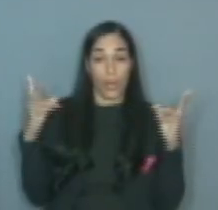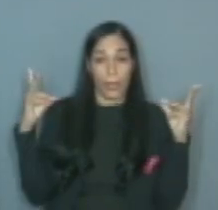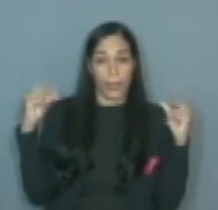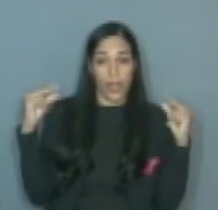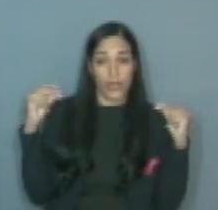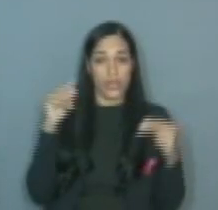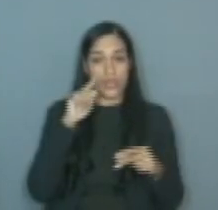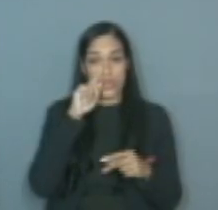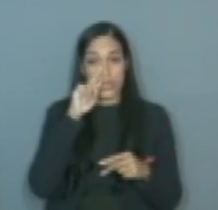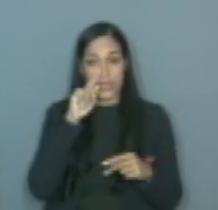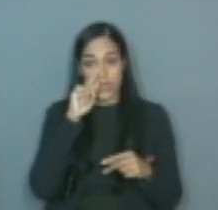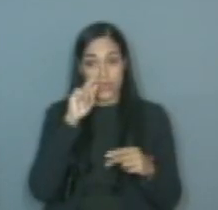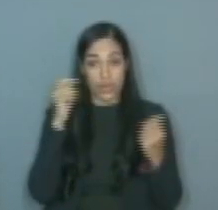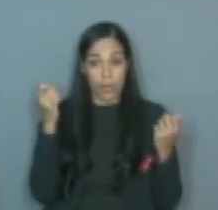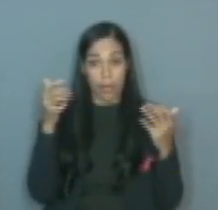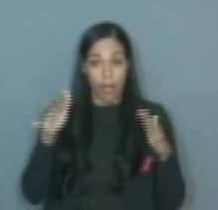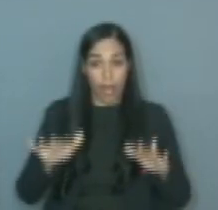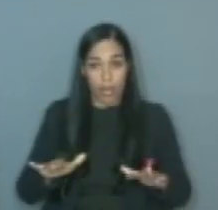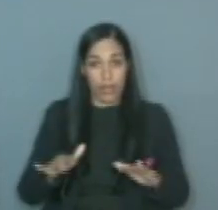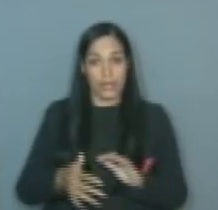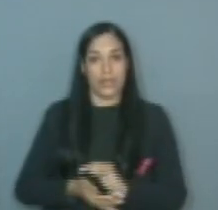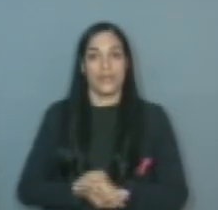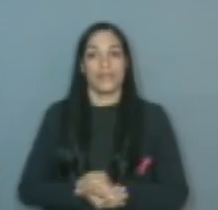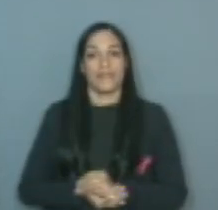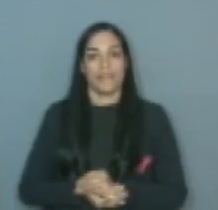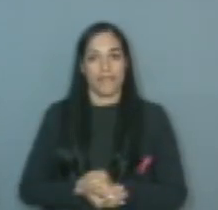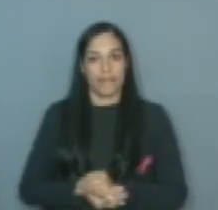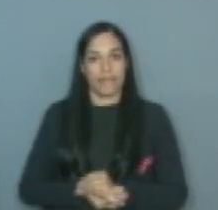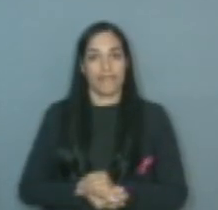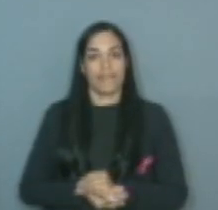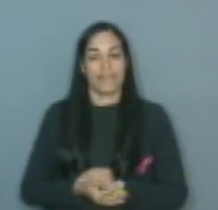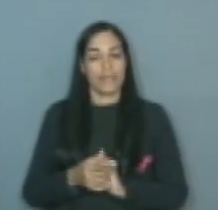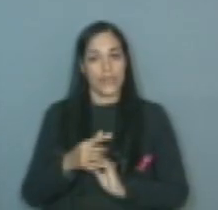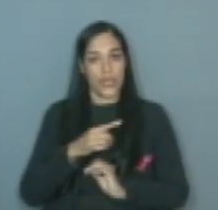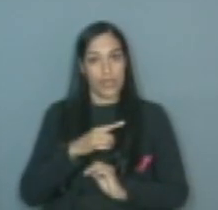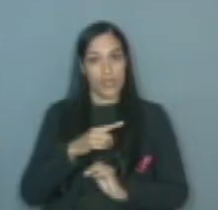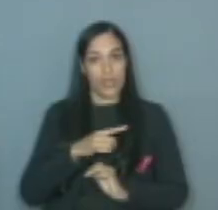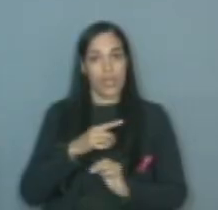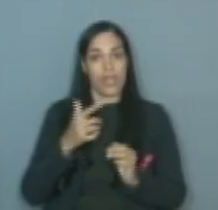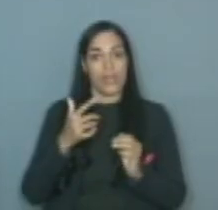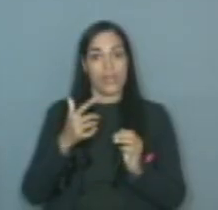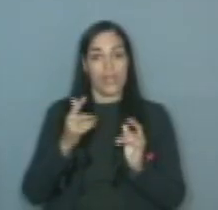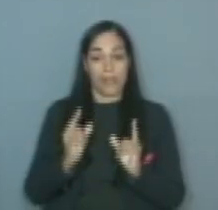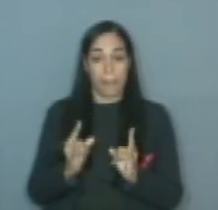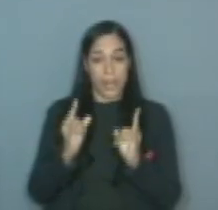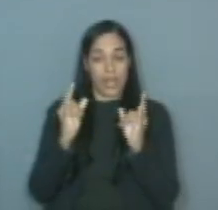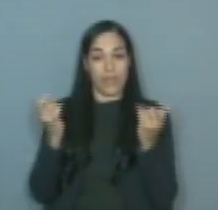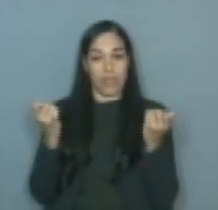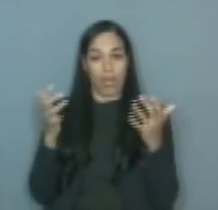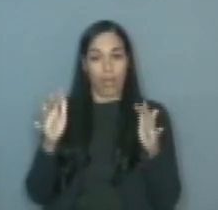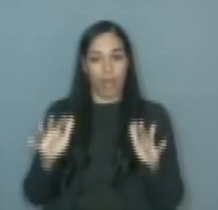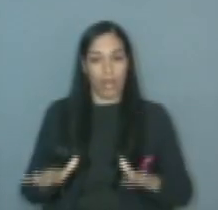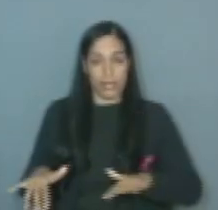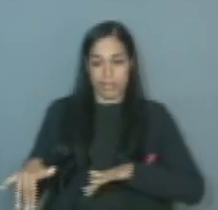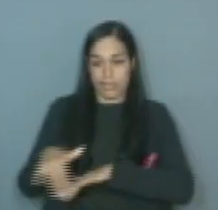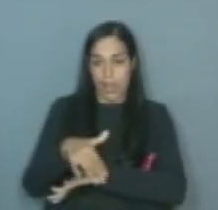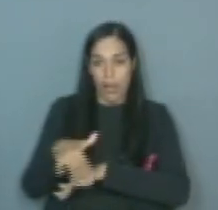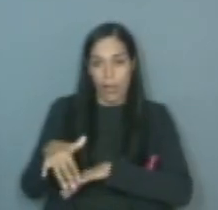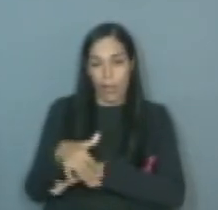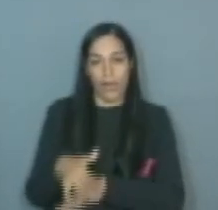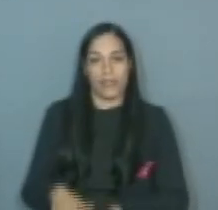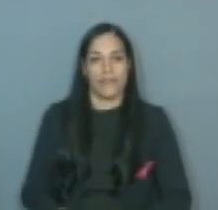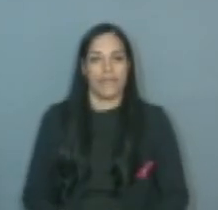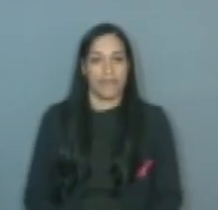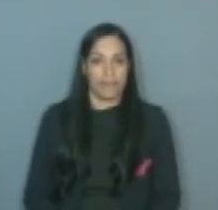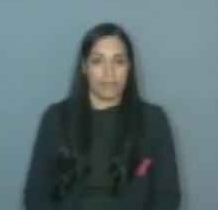riscos de desabamento. Inclusive, já tem pedaços desse prédio caindo na rua. E aí, não fugindo ao tema,